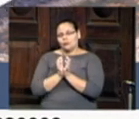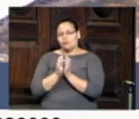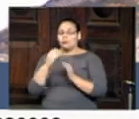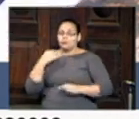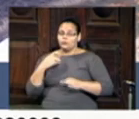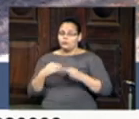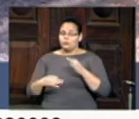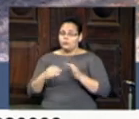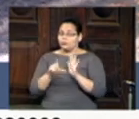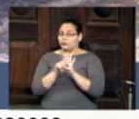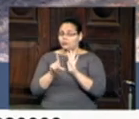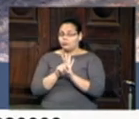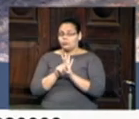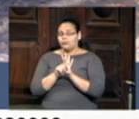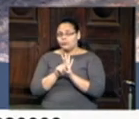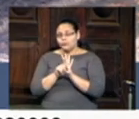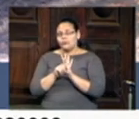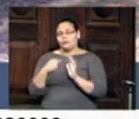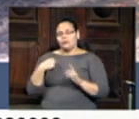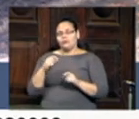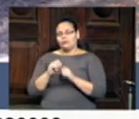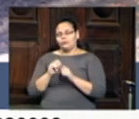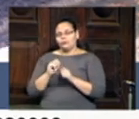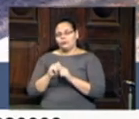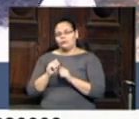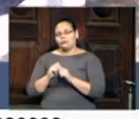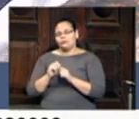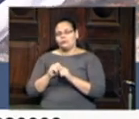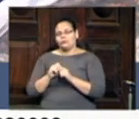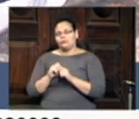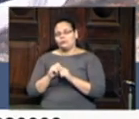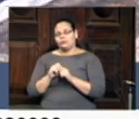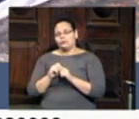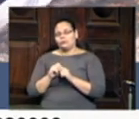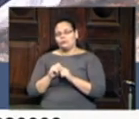legislativa. E eu fiz um